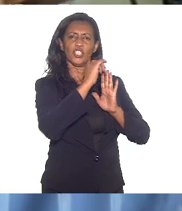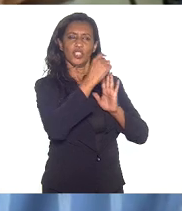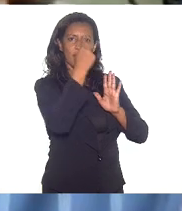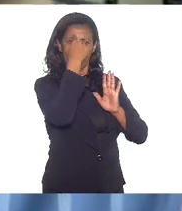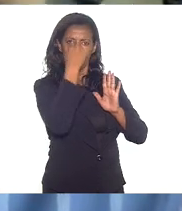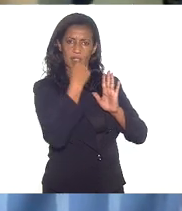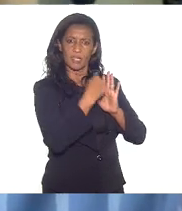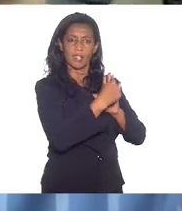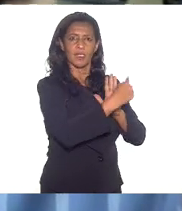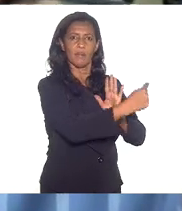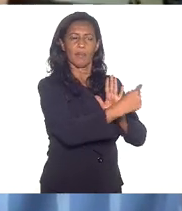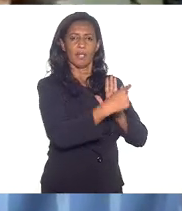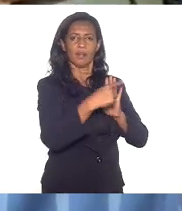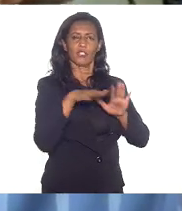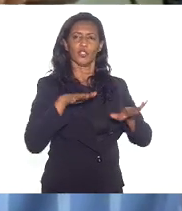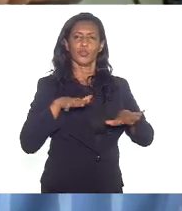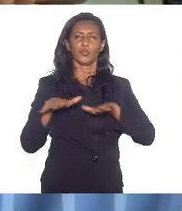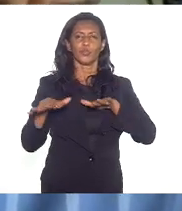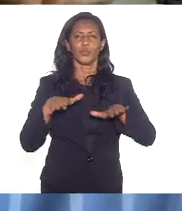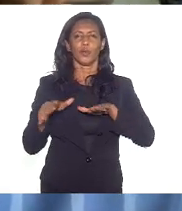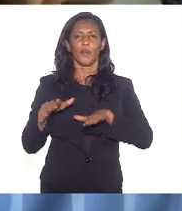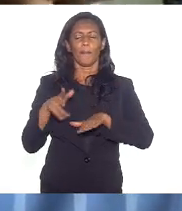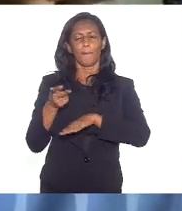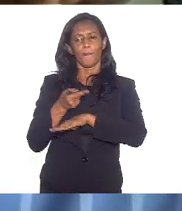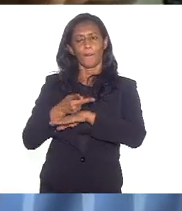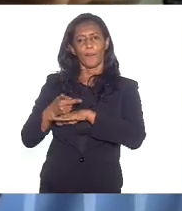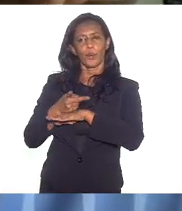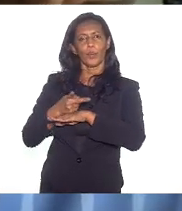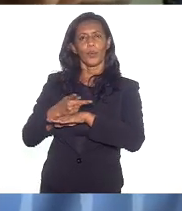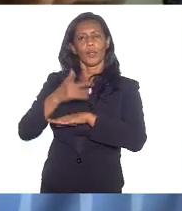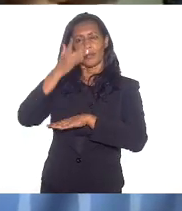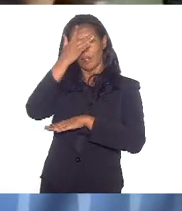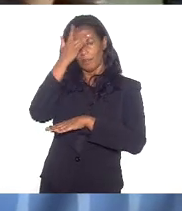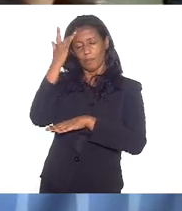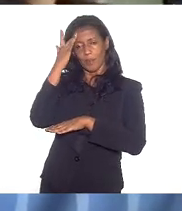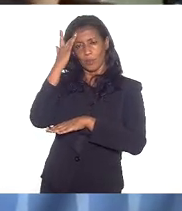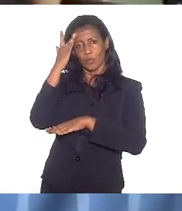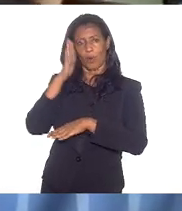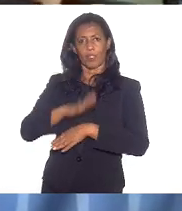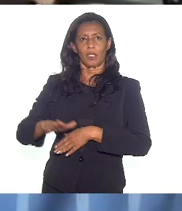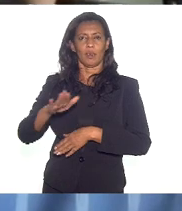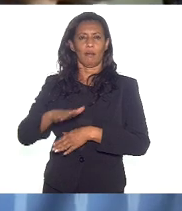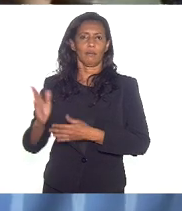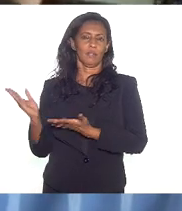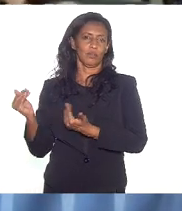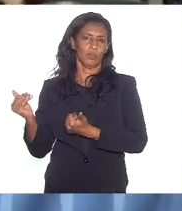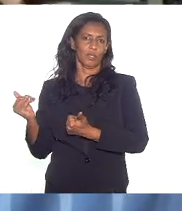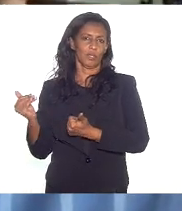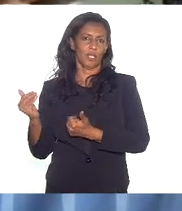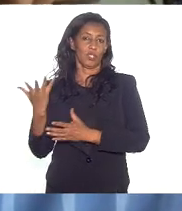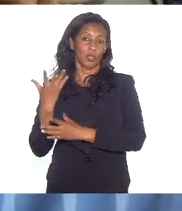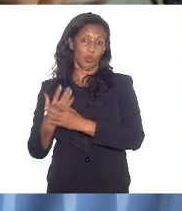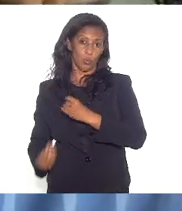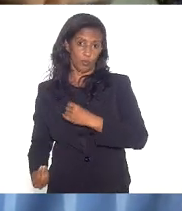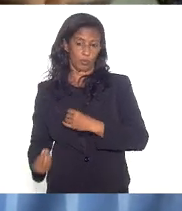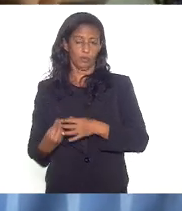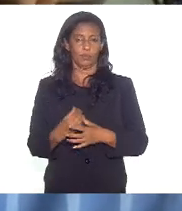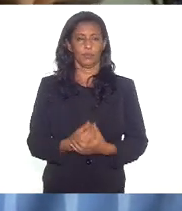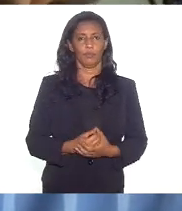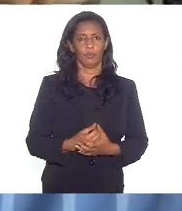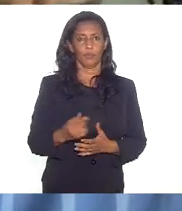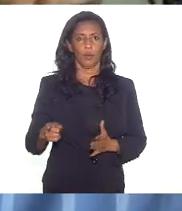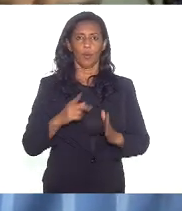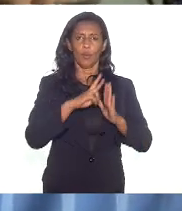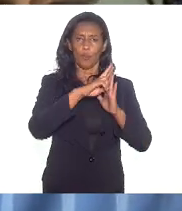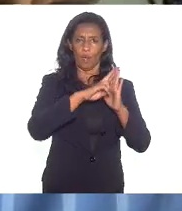de mobilização estadual para busca e defesa da criança e do adolescente desaparecido. O